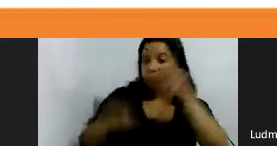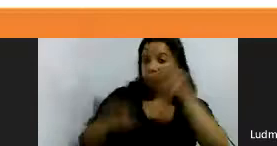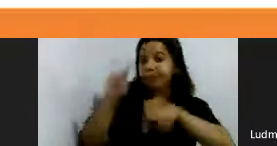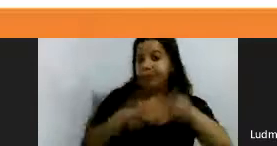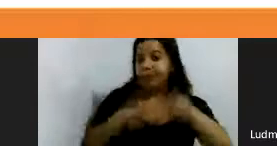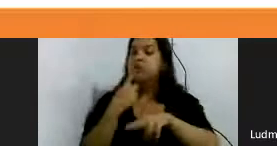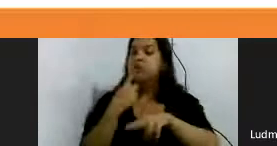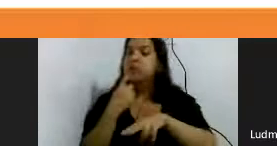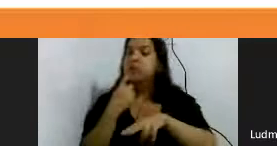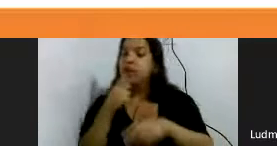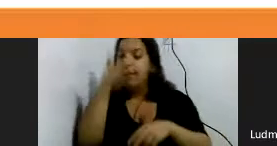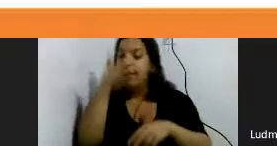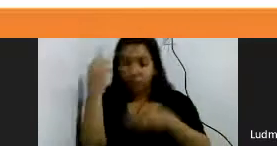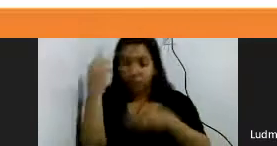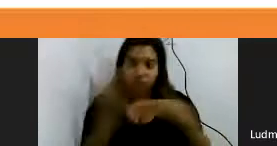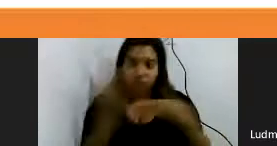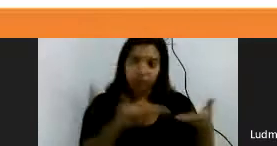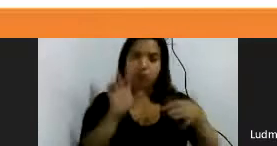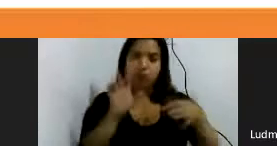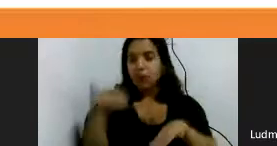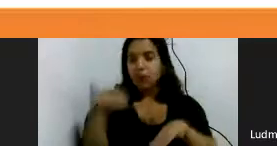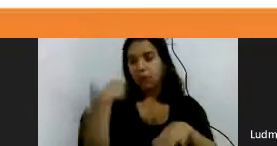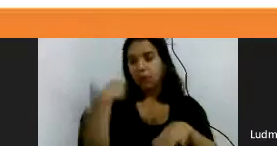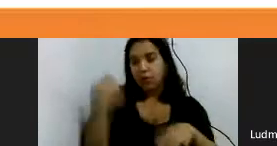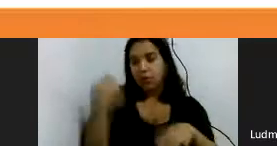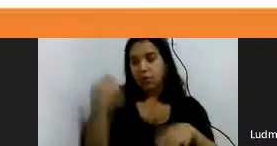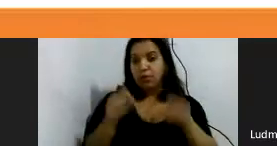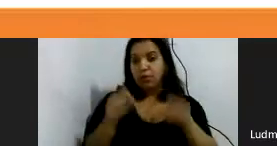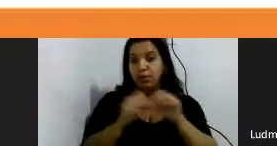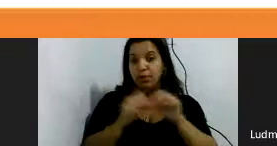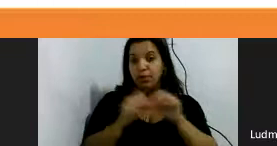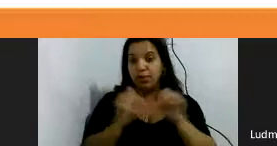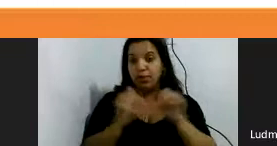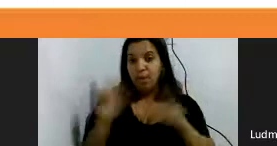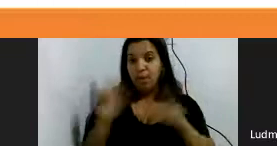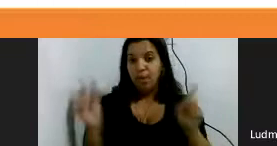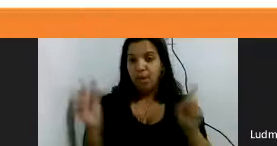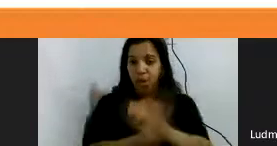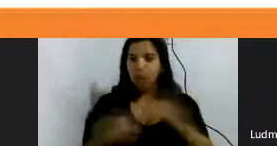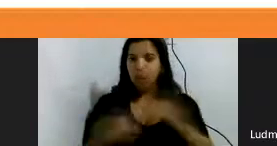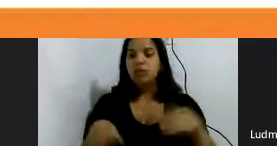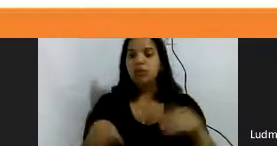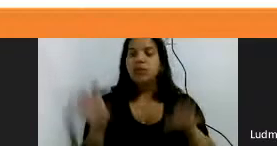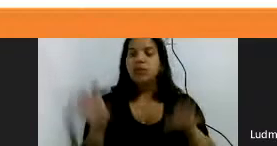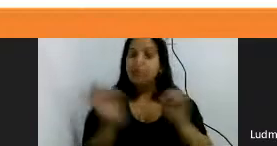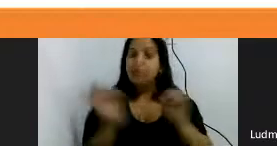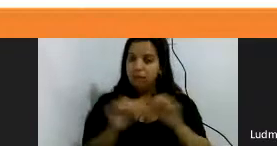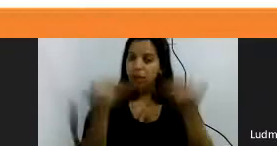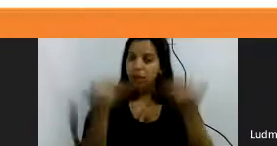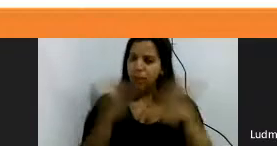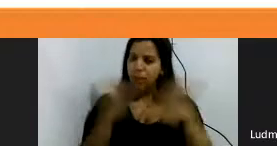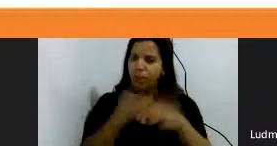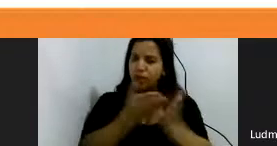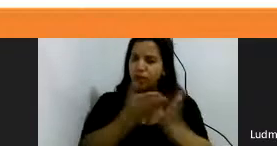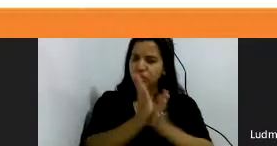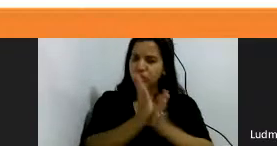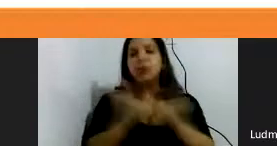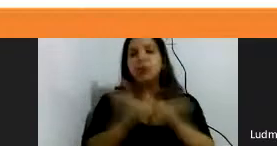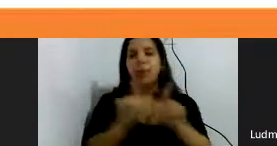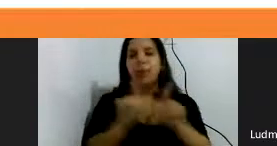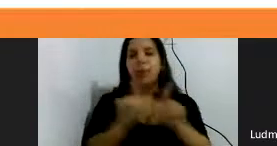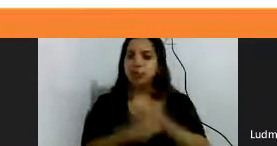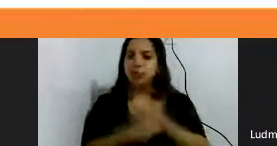paciente, então, dependendo da idade, a gente tem que fazer a prova reversa. Aí a gente faz a prova direta e a prova reversa